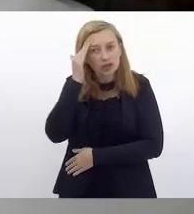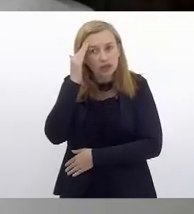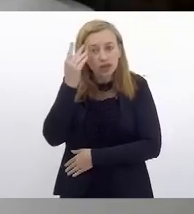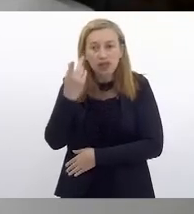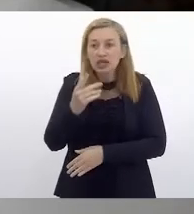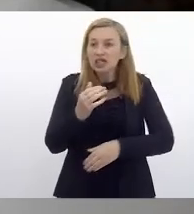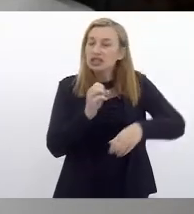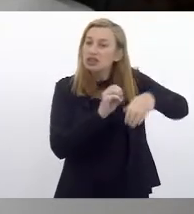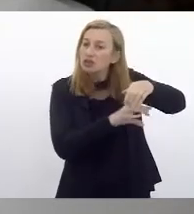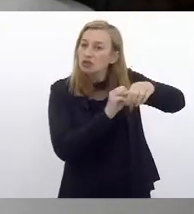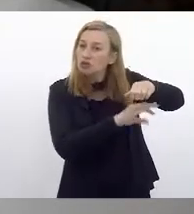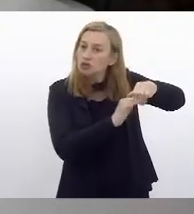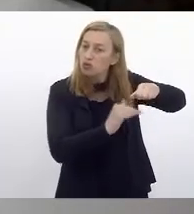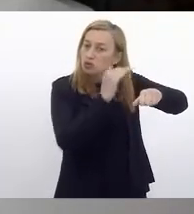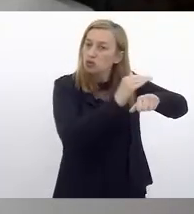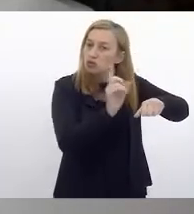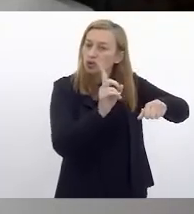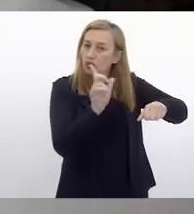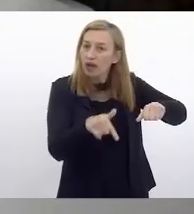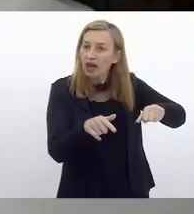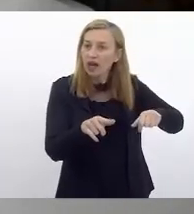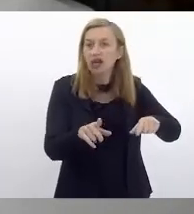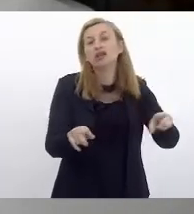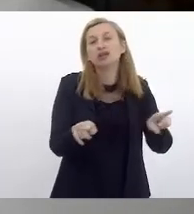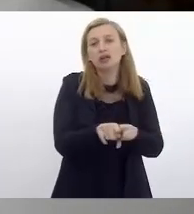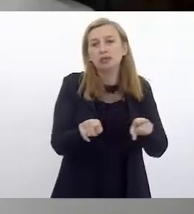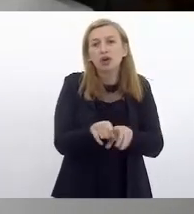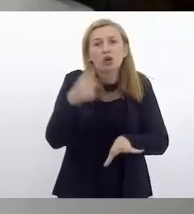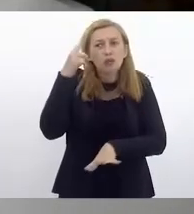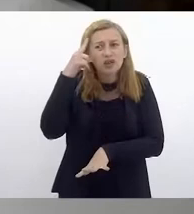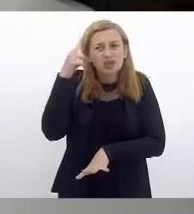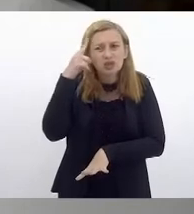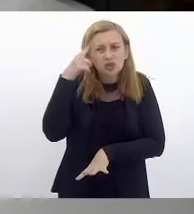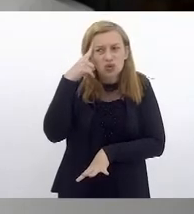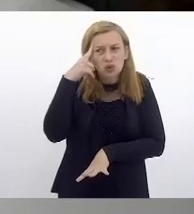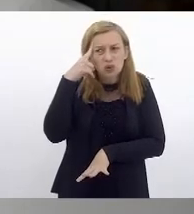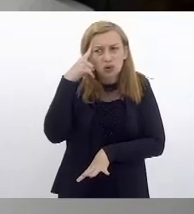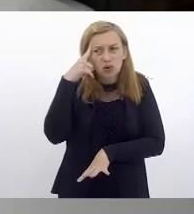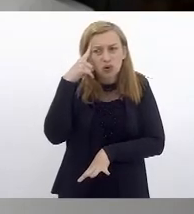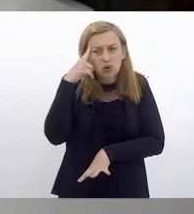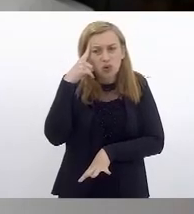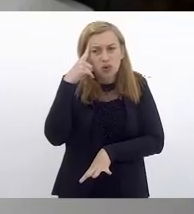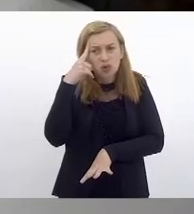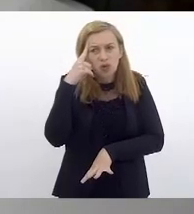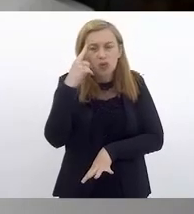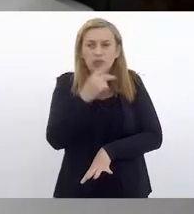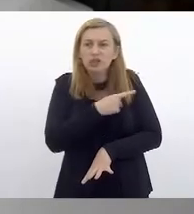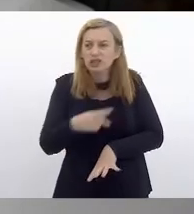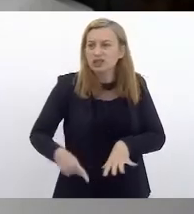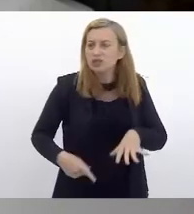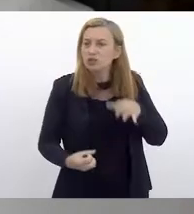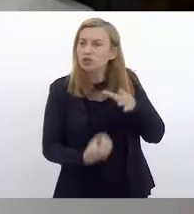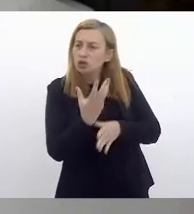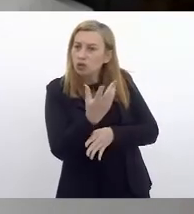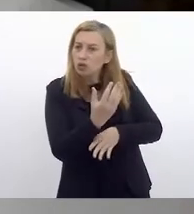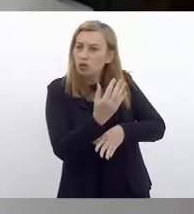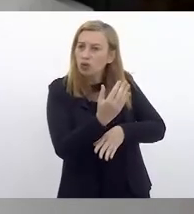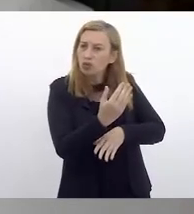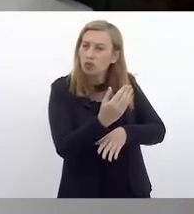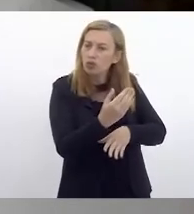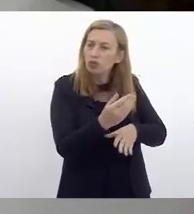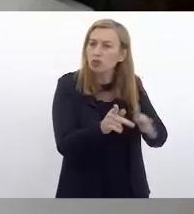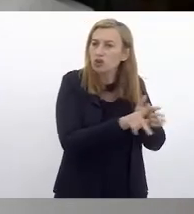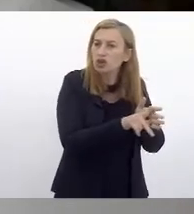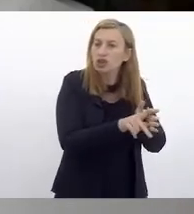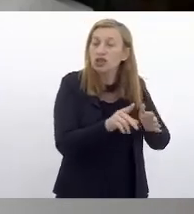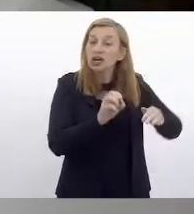fundo não é, nem foi isso que pensou o presidente quando fez o projeto, esse fundo não é para ser utilizado no custeio.